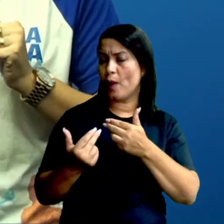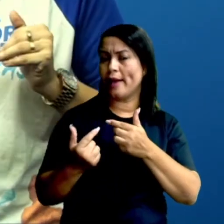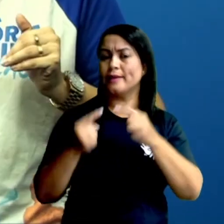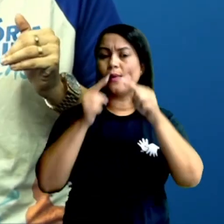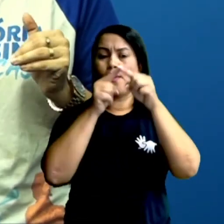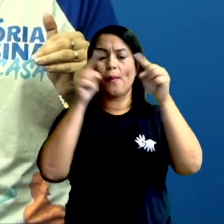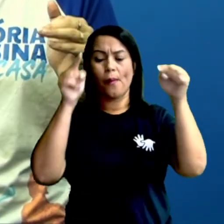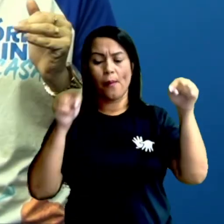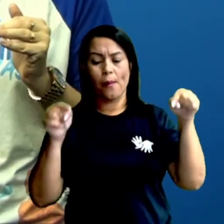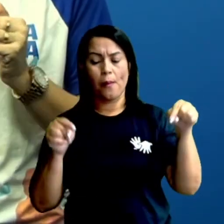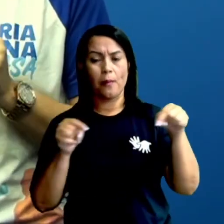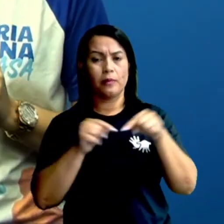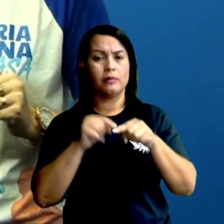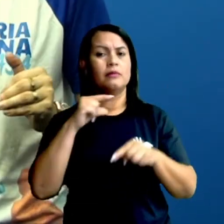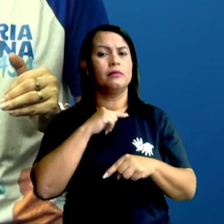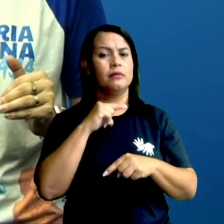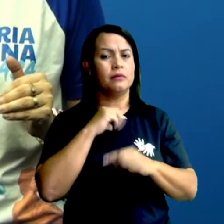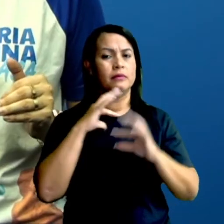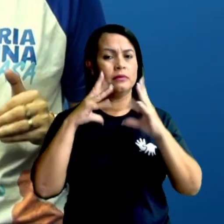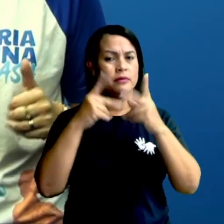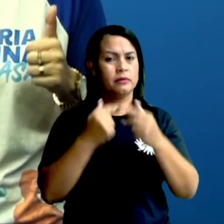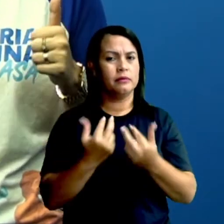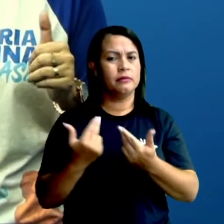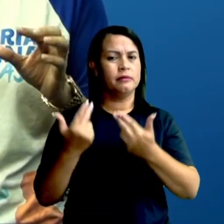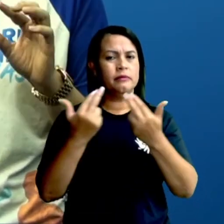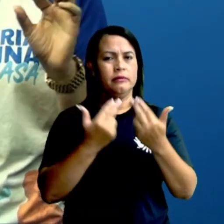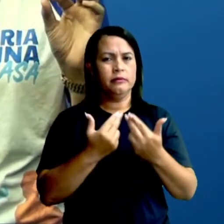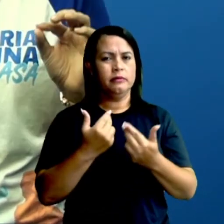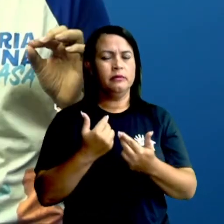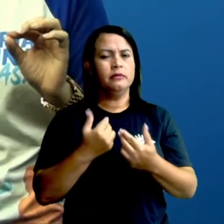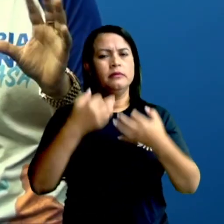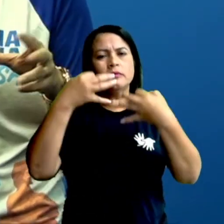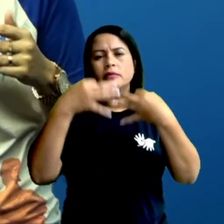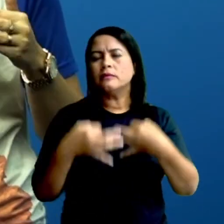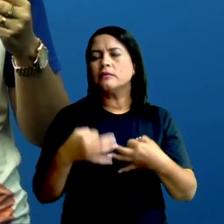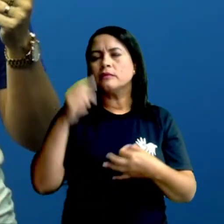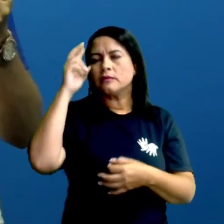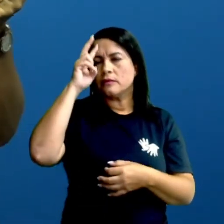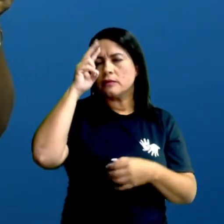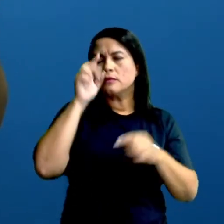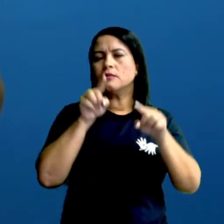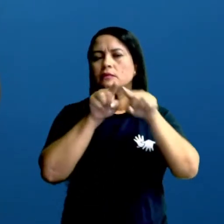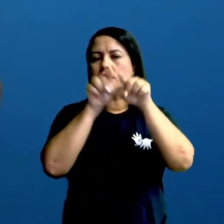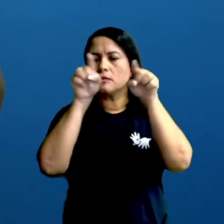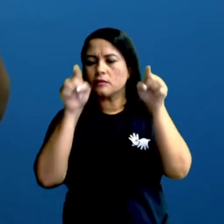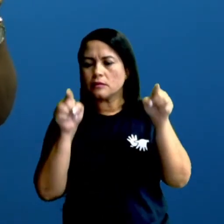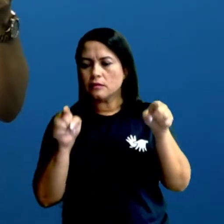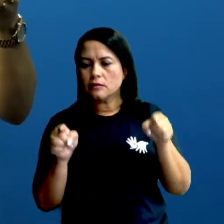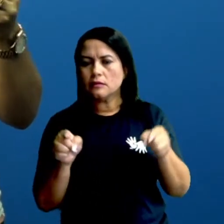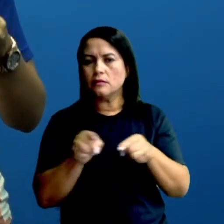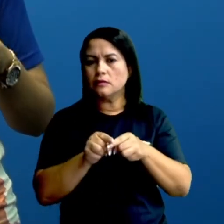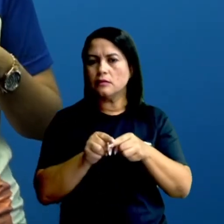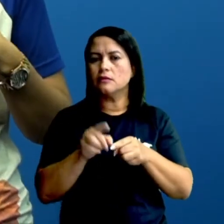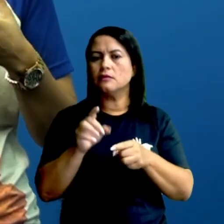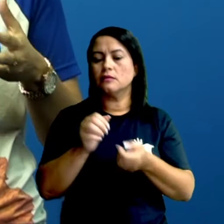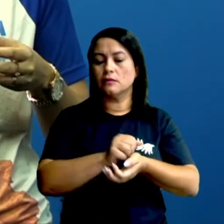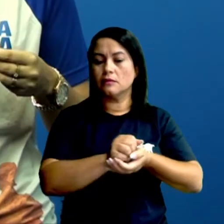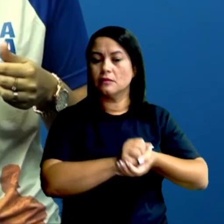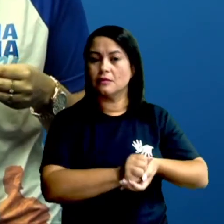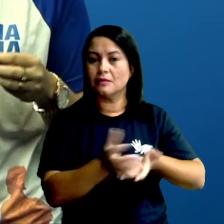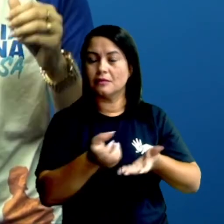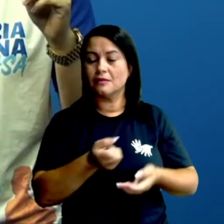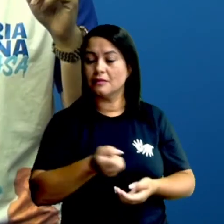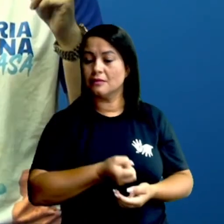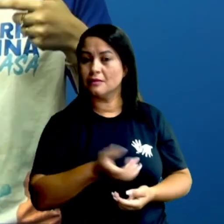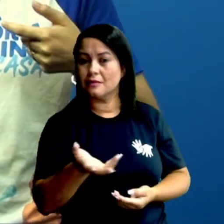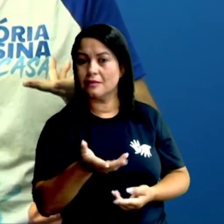quadrado, ele tem todos os lados iguais, não é isso? Bem certinho, aquele cubo, aquele dado, né, que a gente, às vezes a gente tá jogando, né,